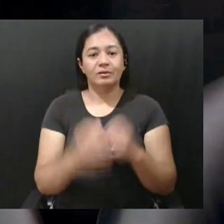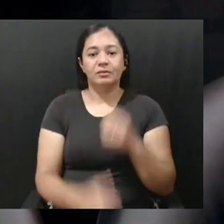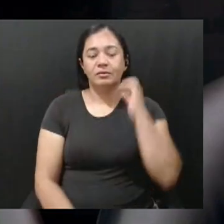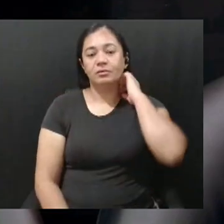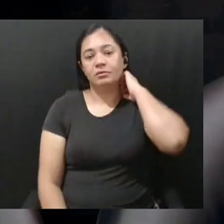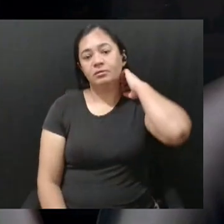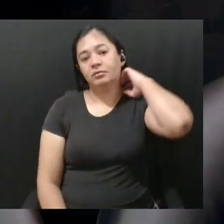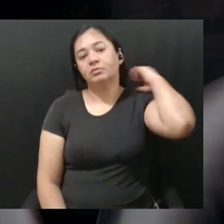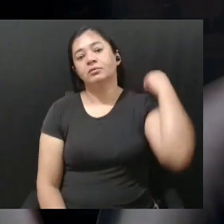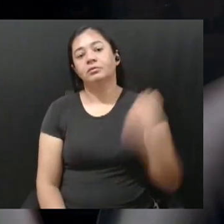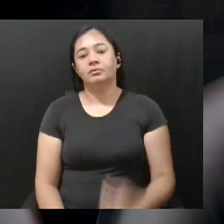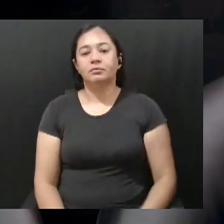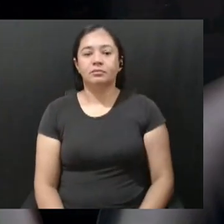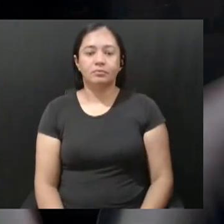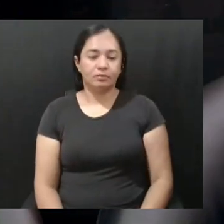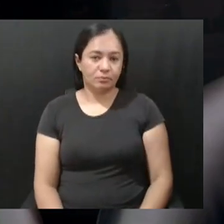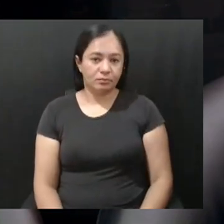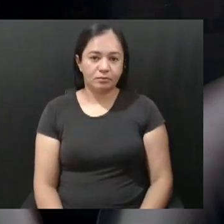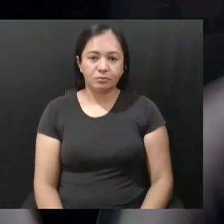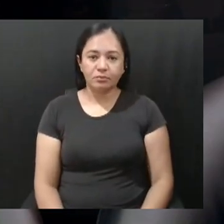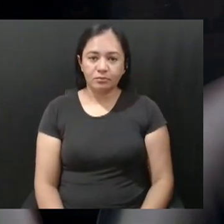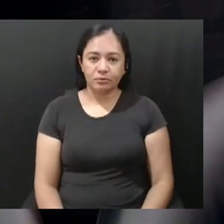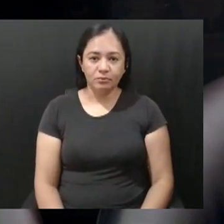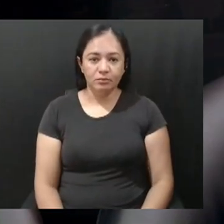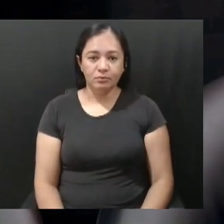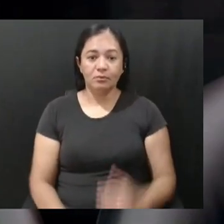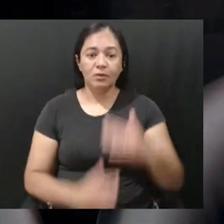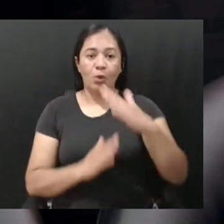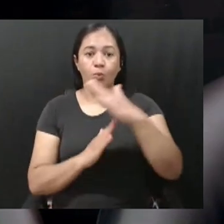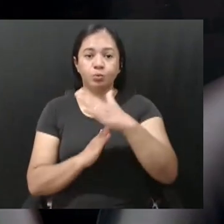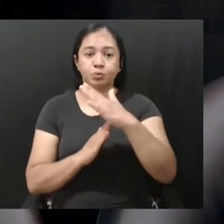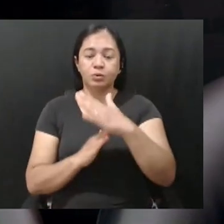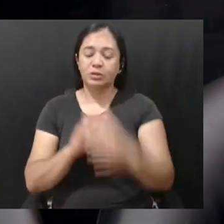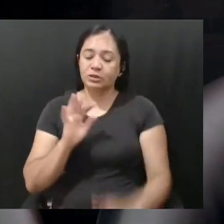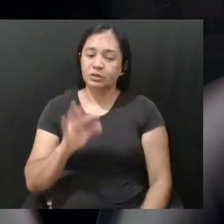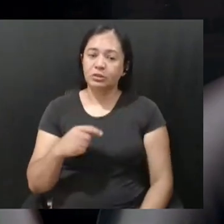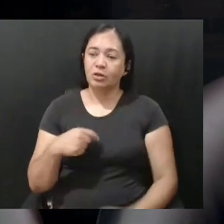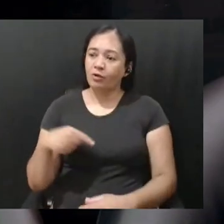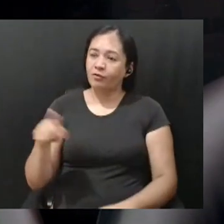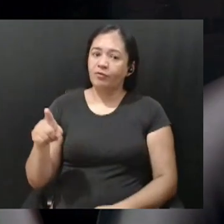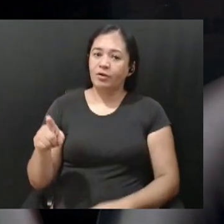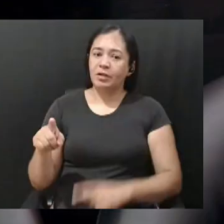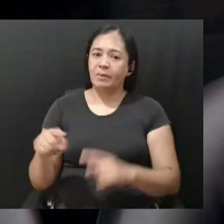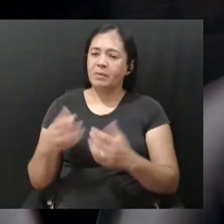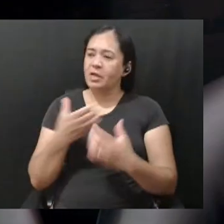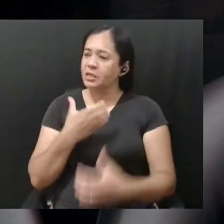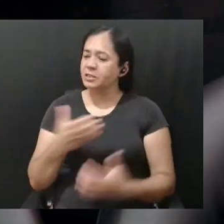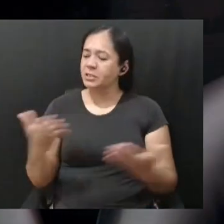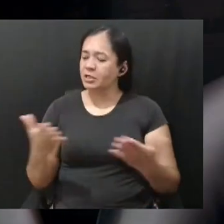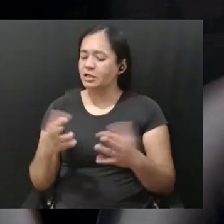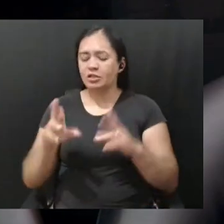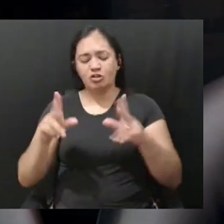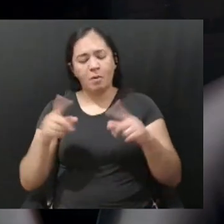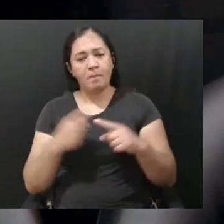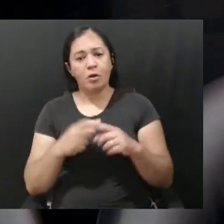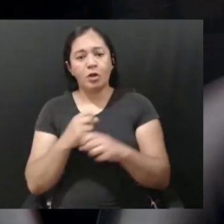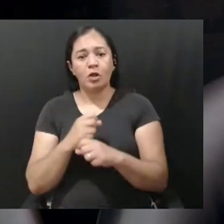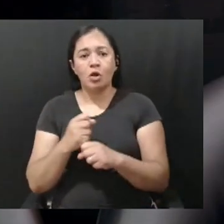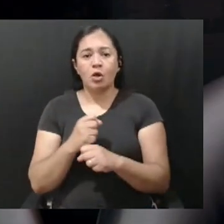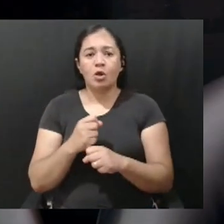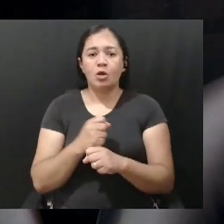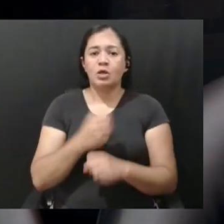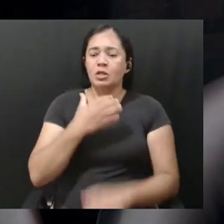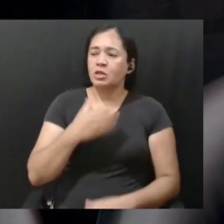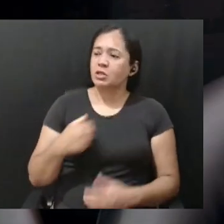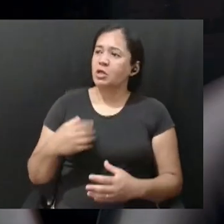assim, a ideia do limite é essa, né? Então, assim, eu vou lá, não, mas esse Natal vai ser diferente, porque todo Natal eu engoli seco, tudo mais, etc. Mas agora eu vou